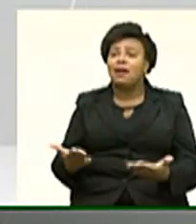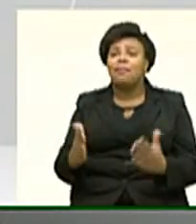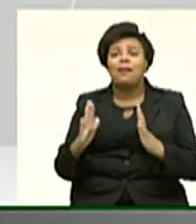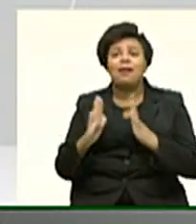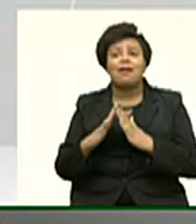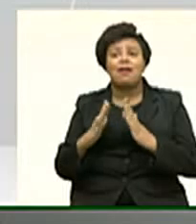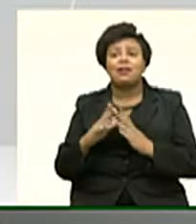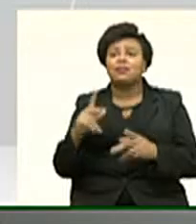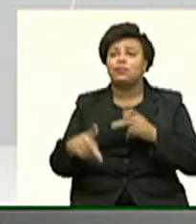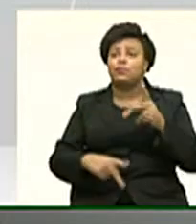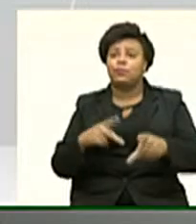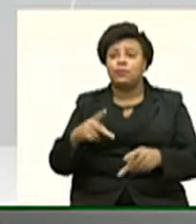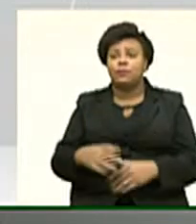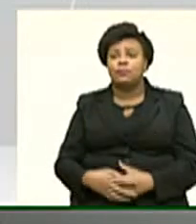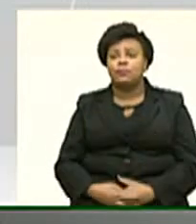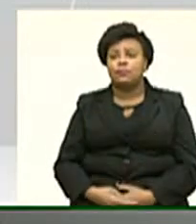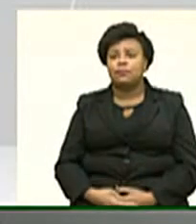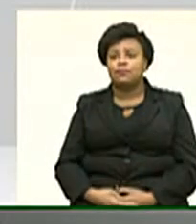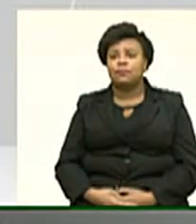habitação popular.